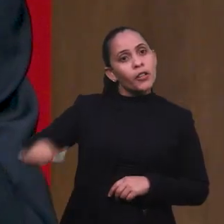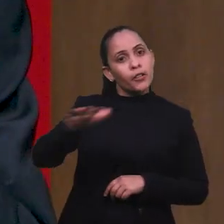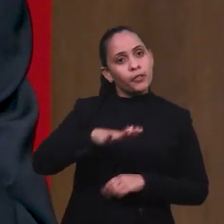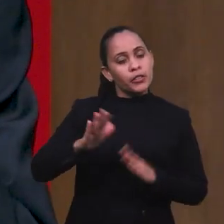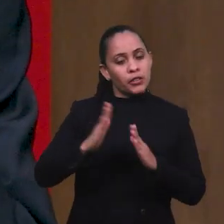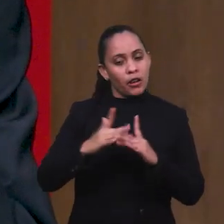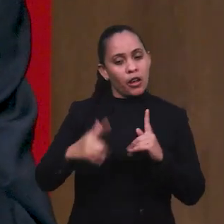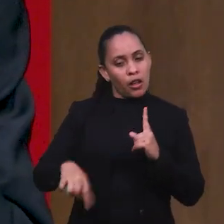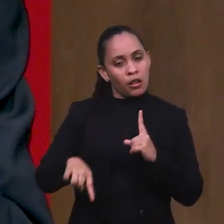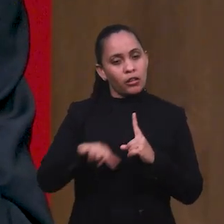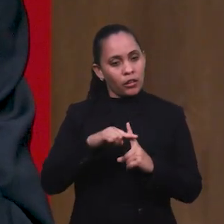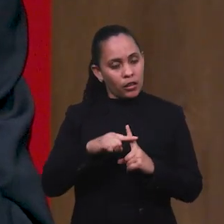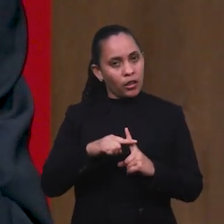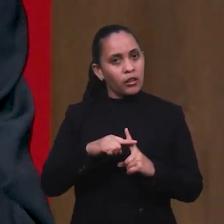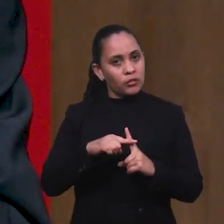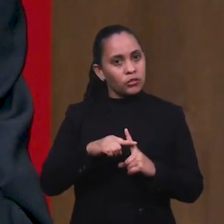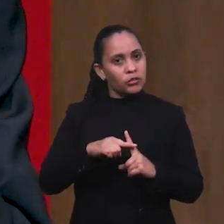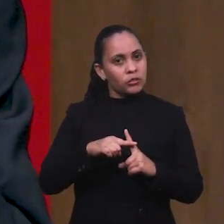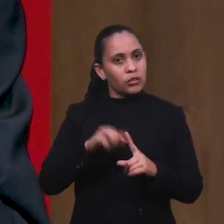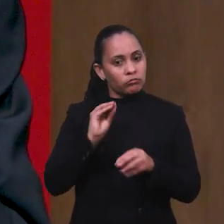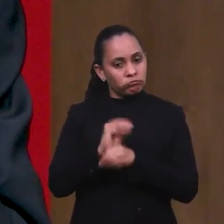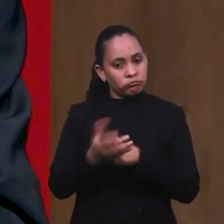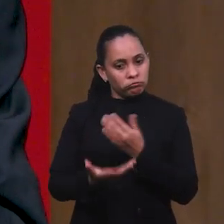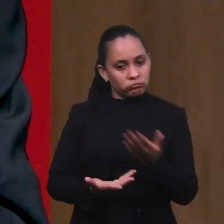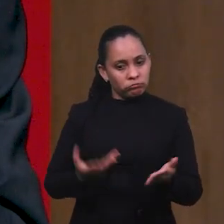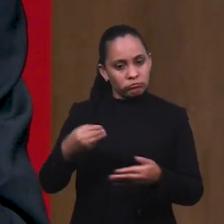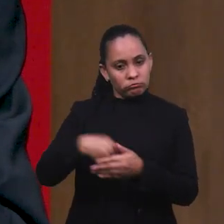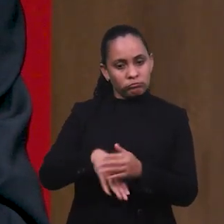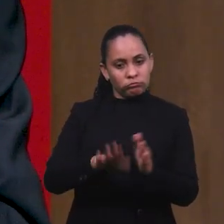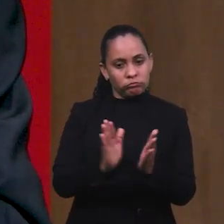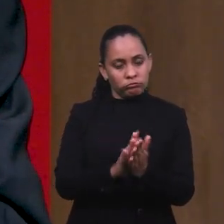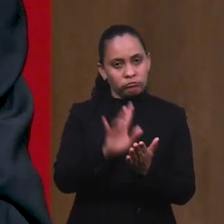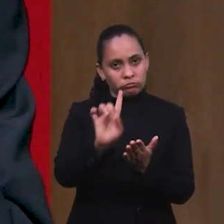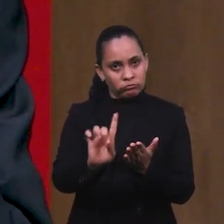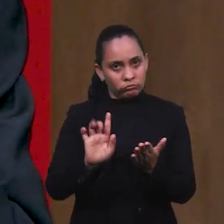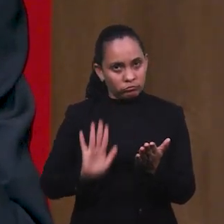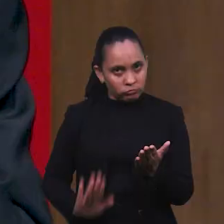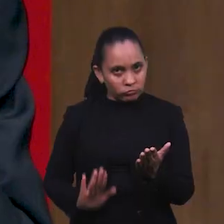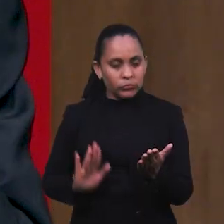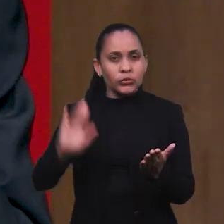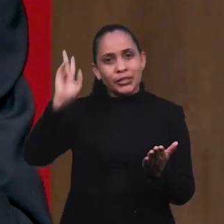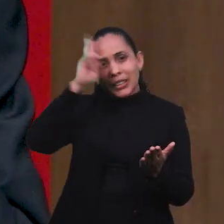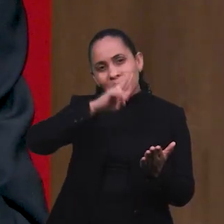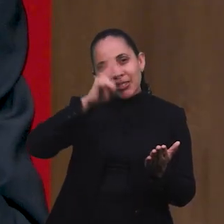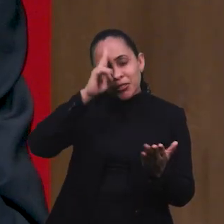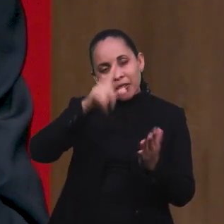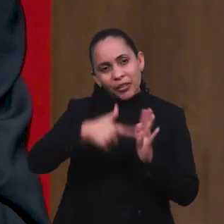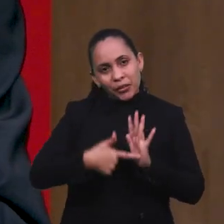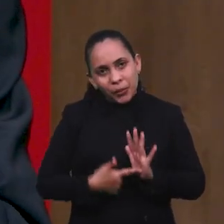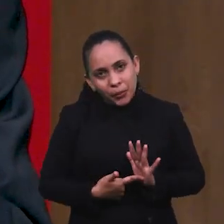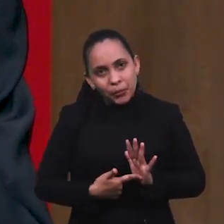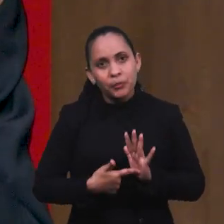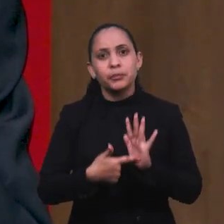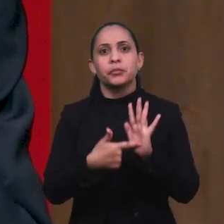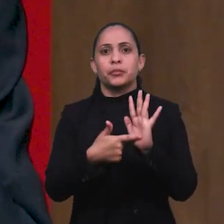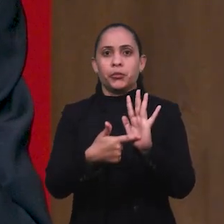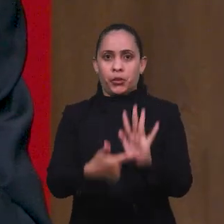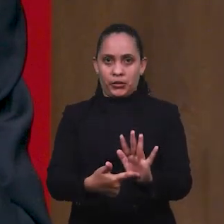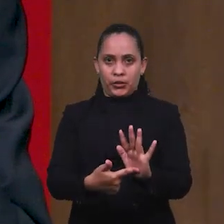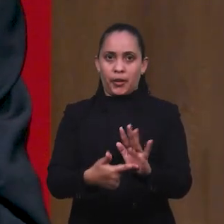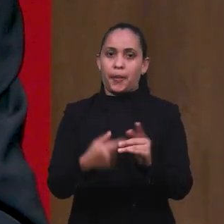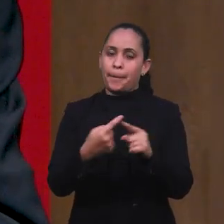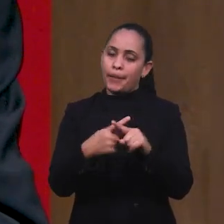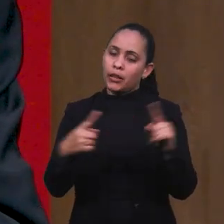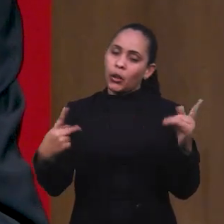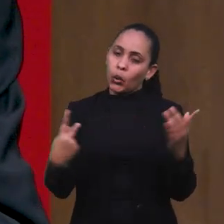a igreja que se pretendia guardar os preceitos bíblicos e que, no decorrer da história, tal coisa